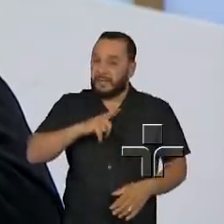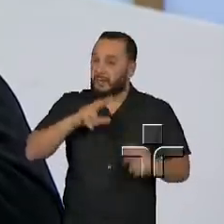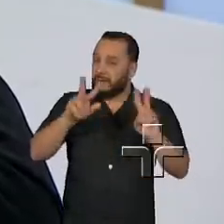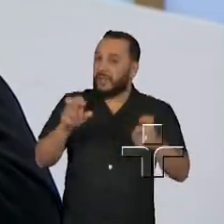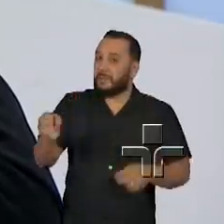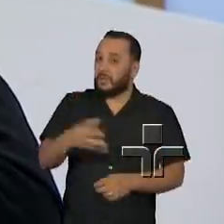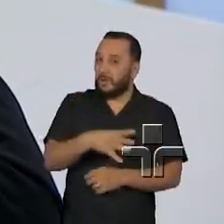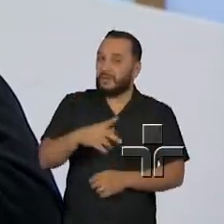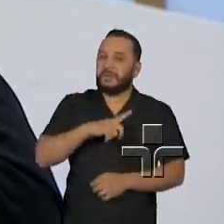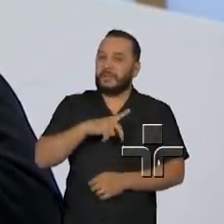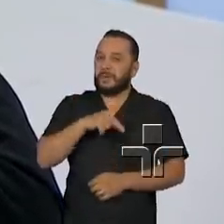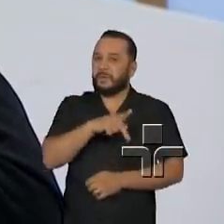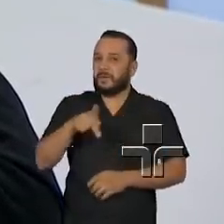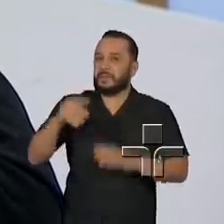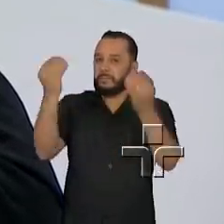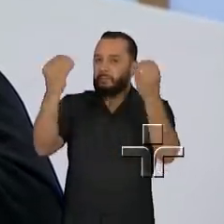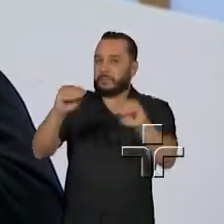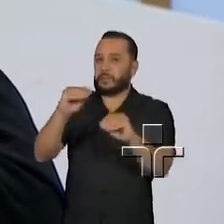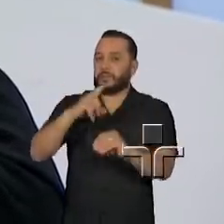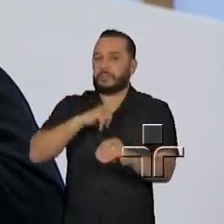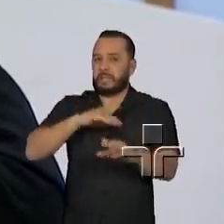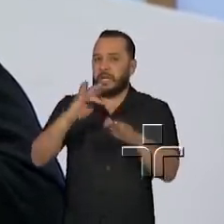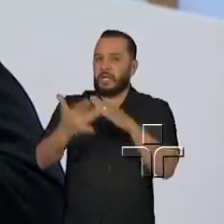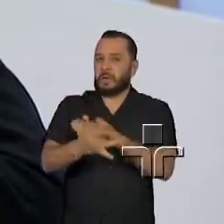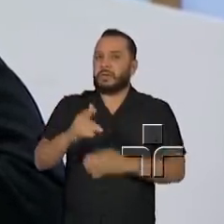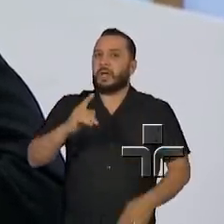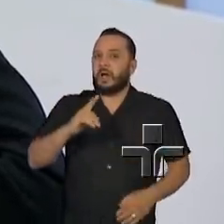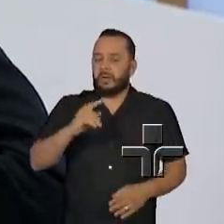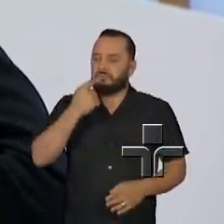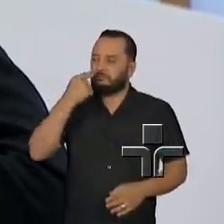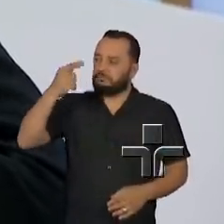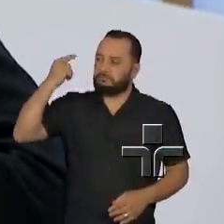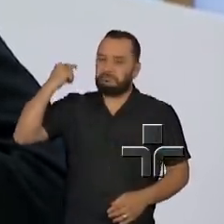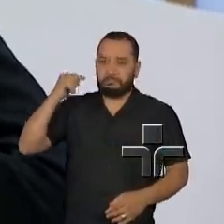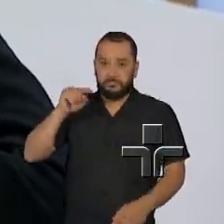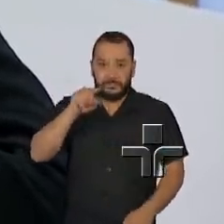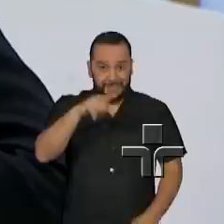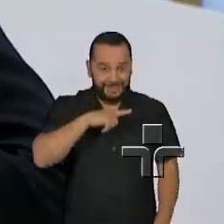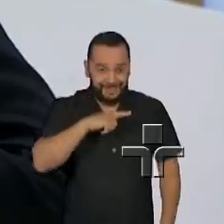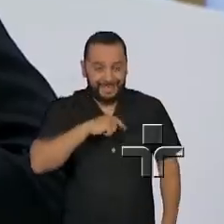professora postou isso nas redes sociais esses dias, que você tem